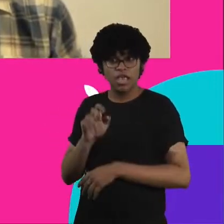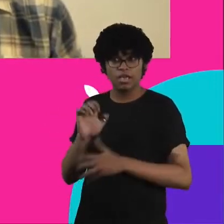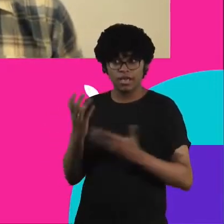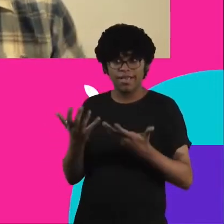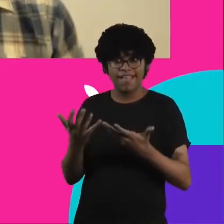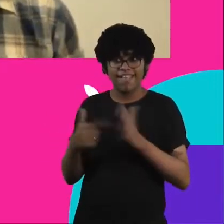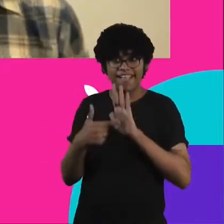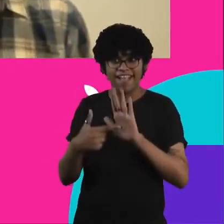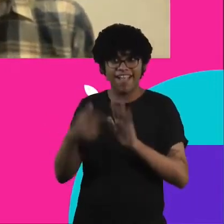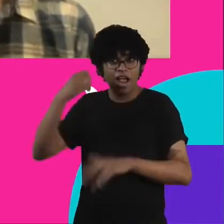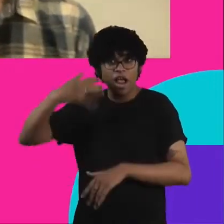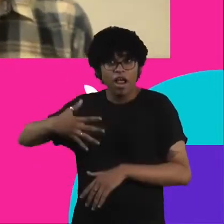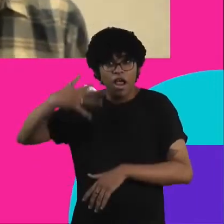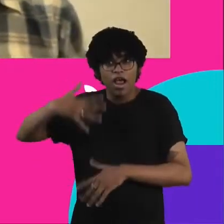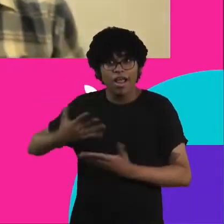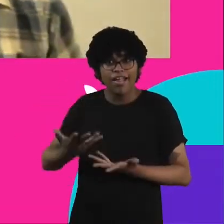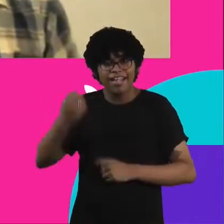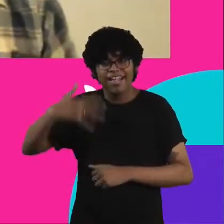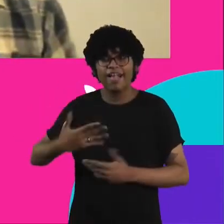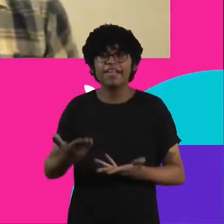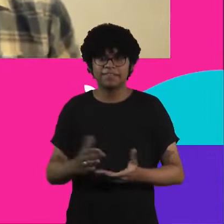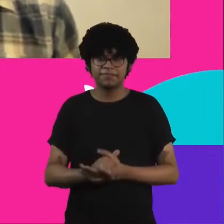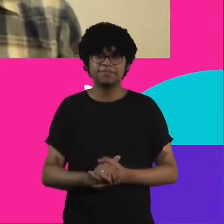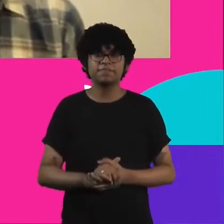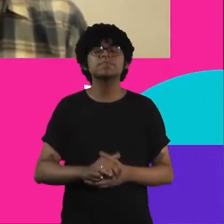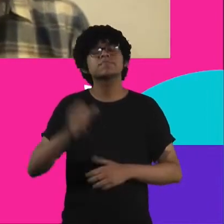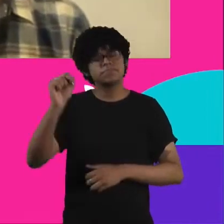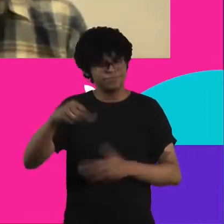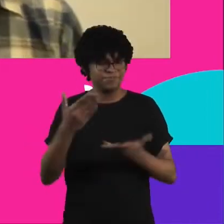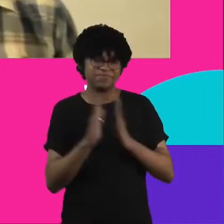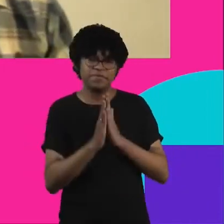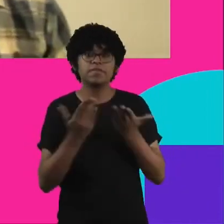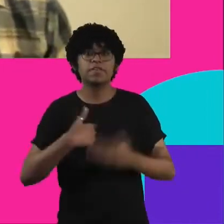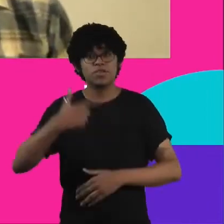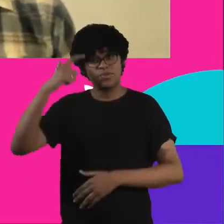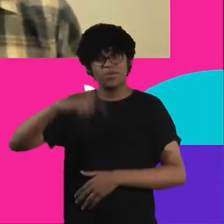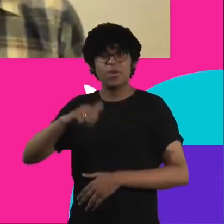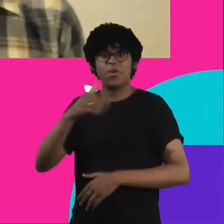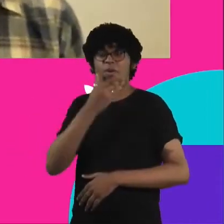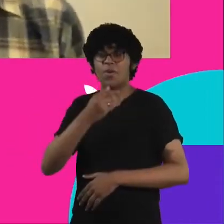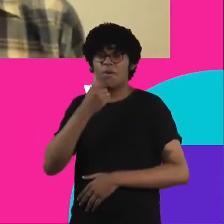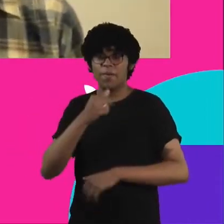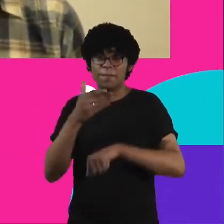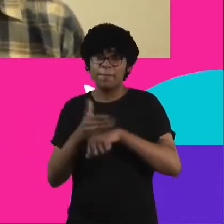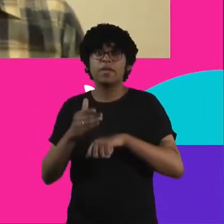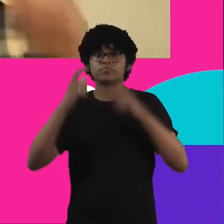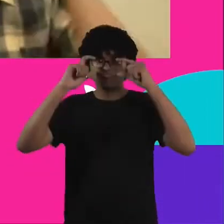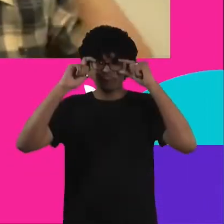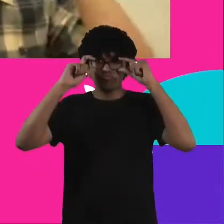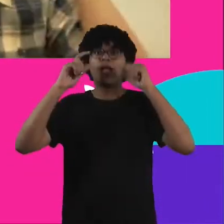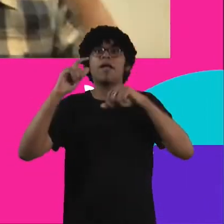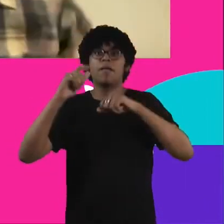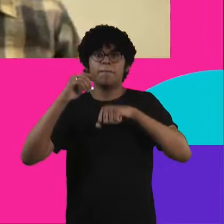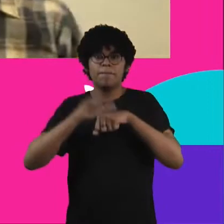branca. Jake, você quer fazer a sua descrição também? Sim, eu sou um cara